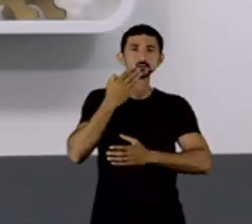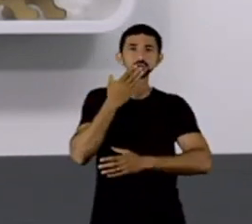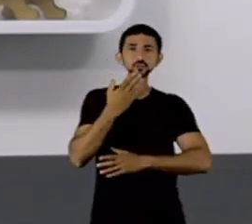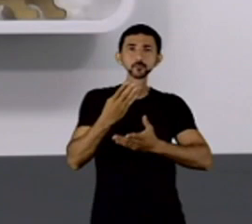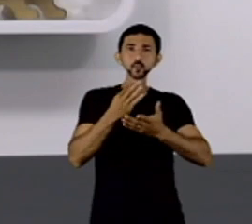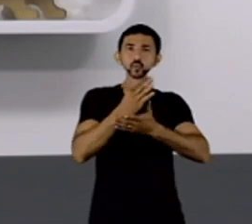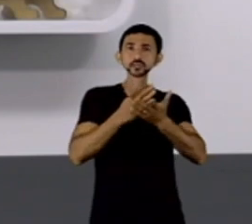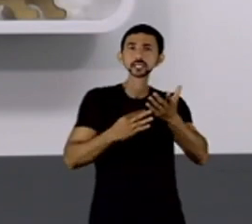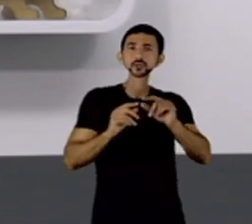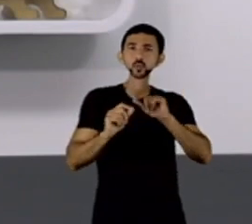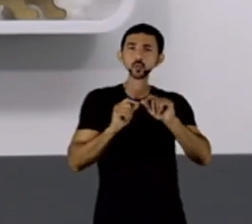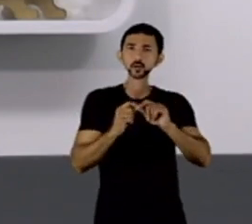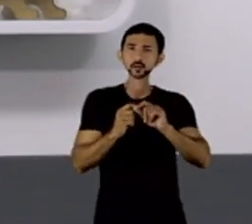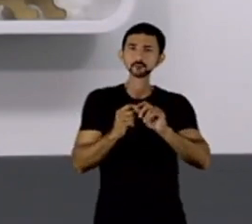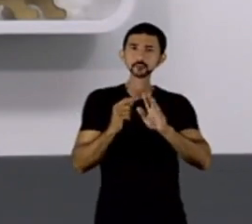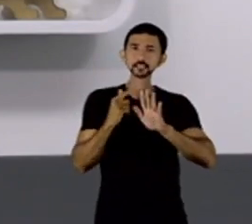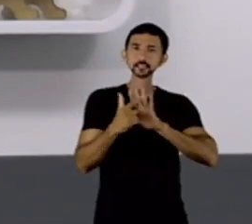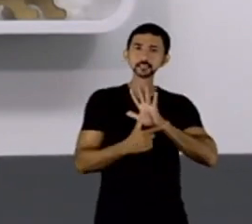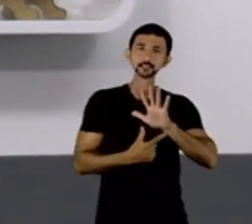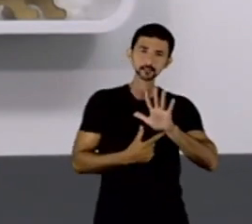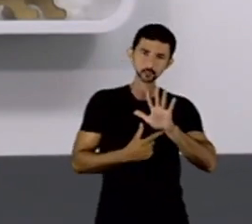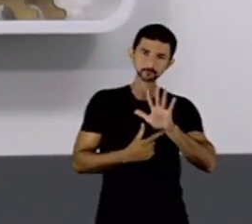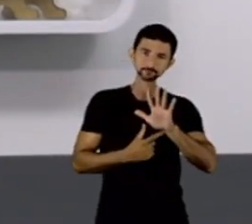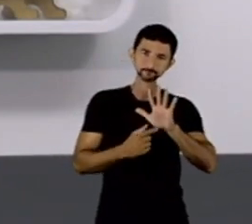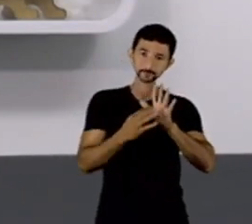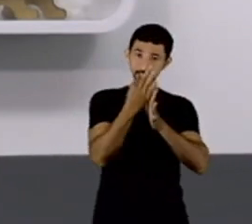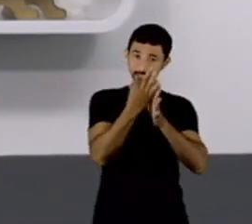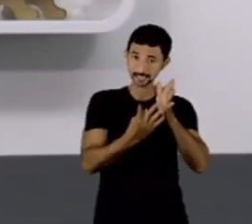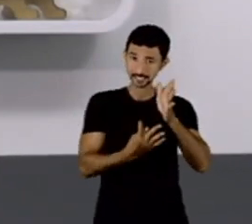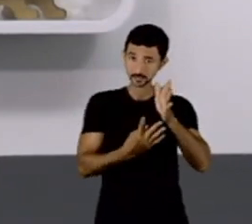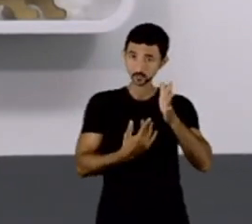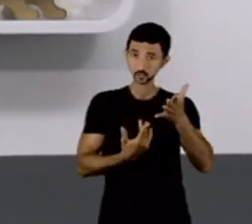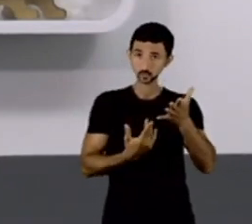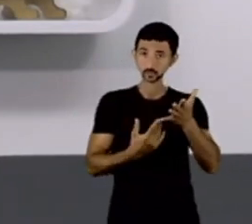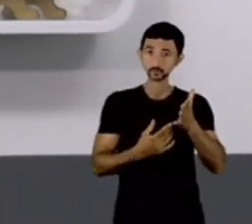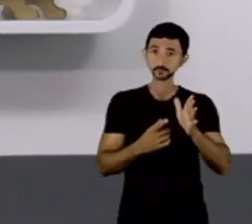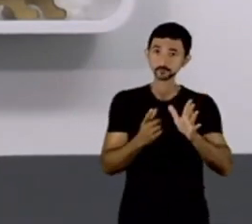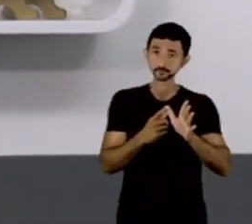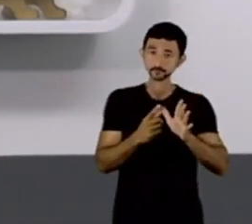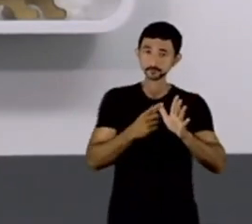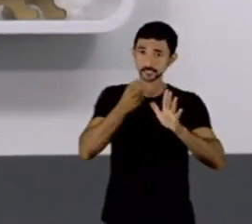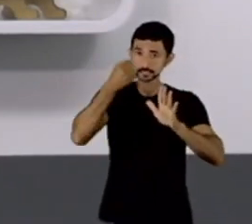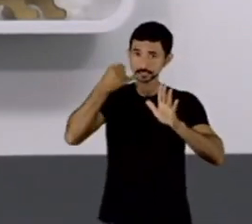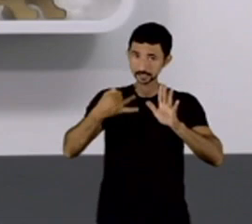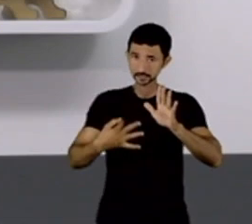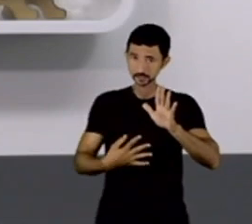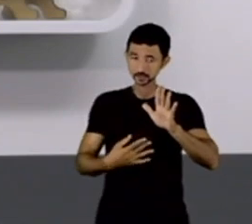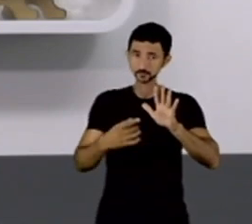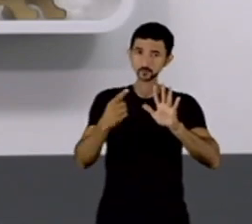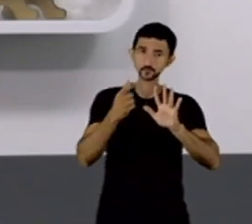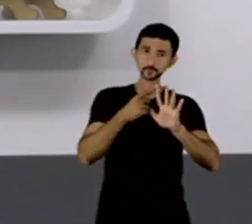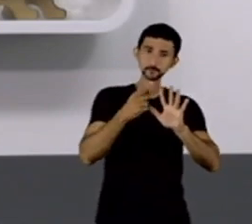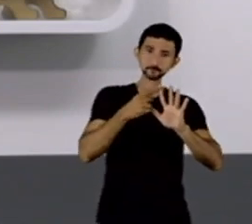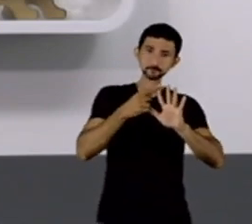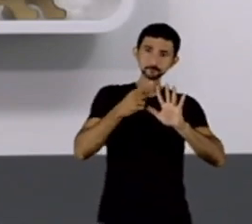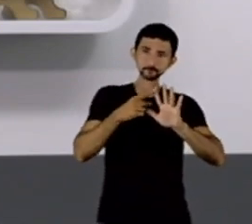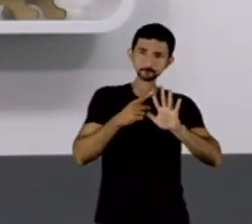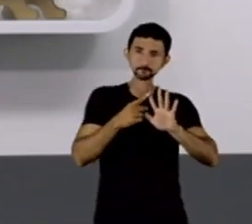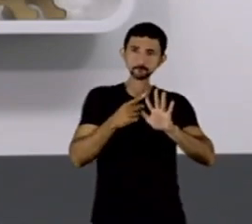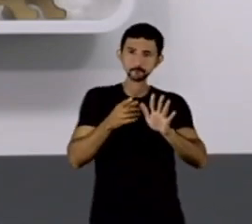textual, nós temos 5 tipos de texto, tá bom? Um texto que eu chamo de descritivo, um texto que eu chamo